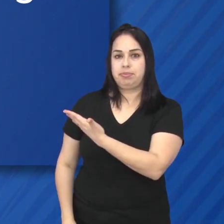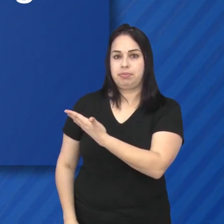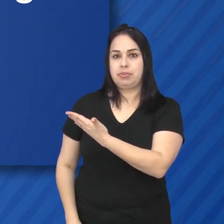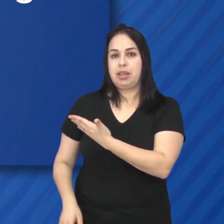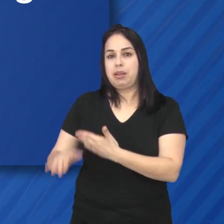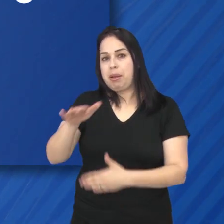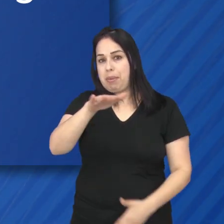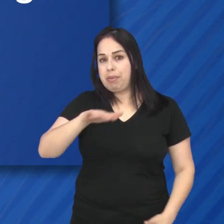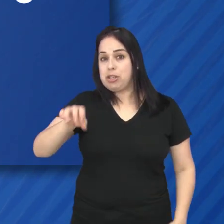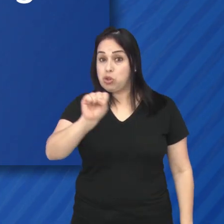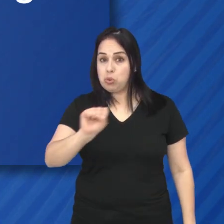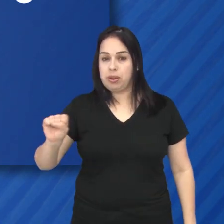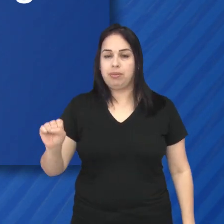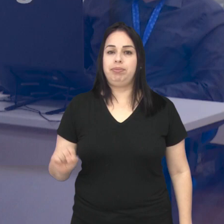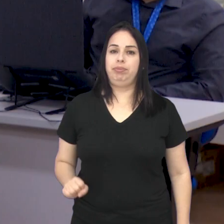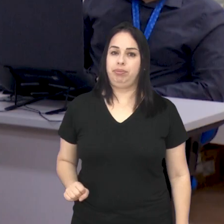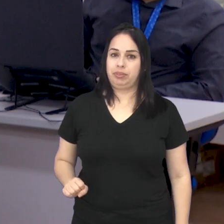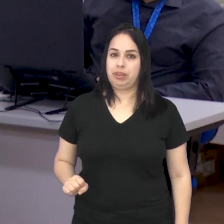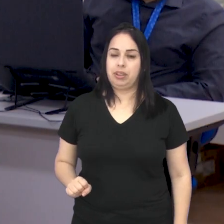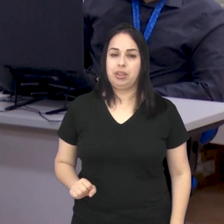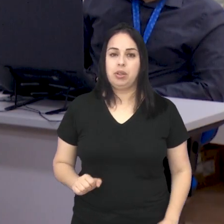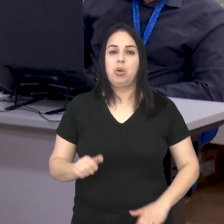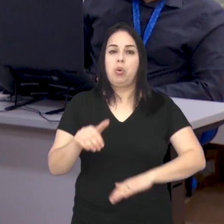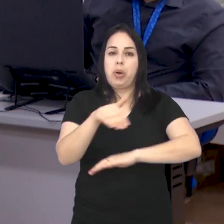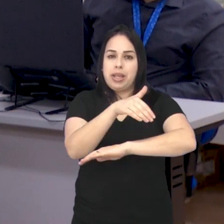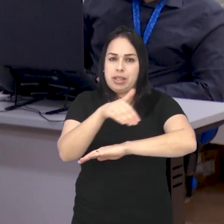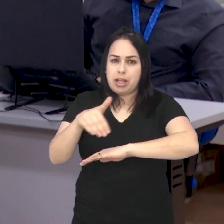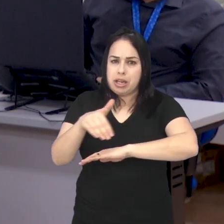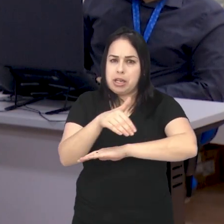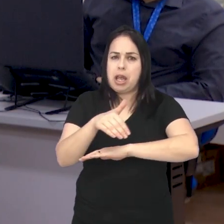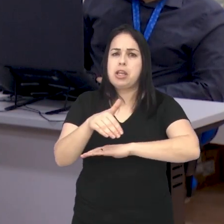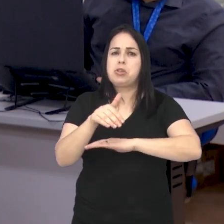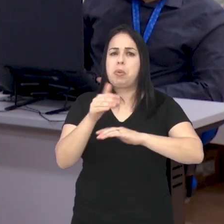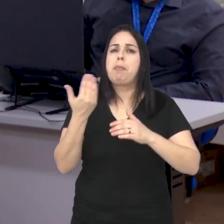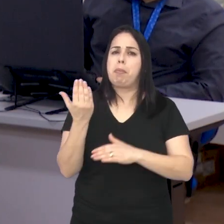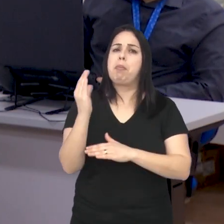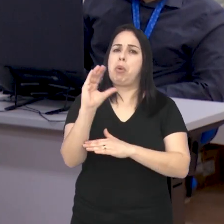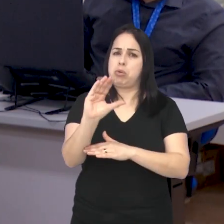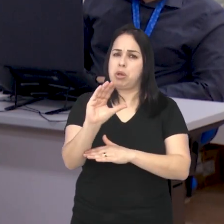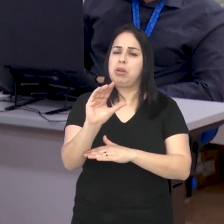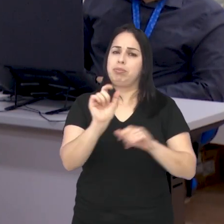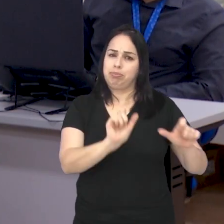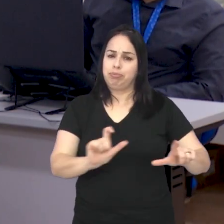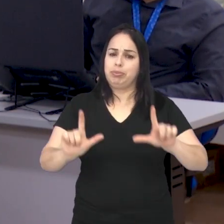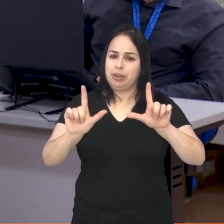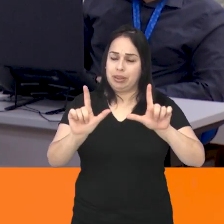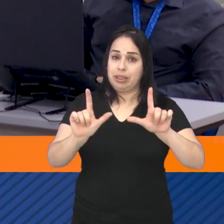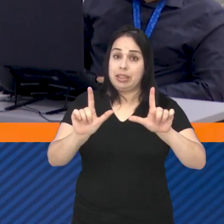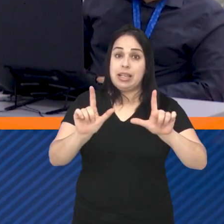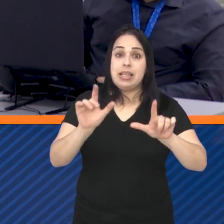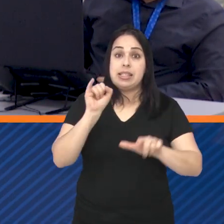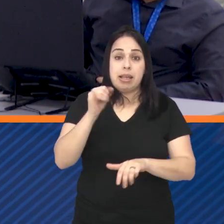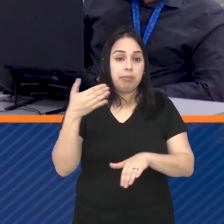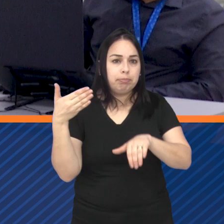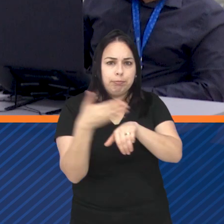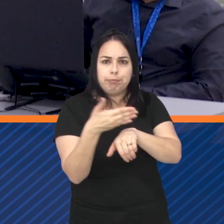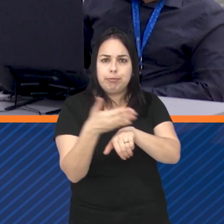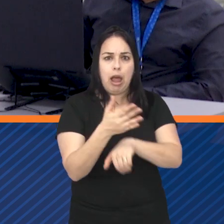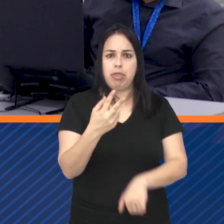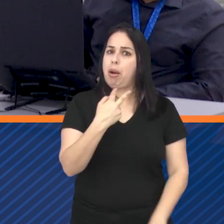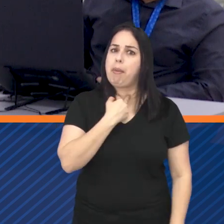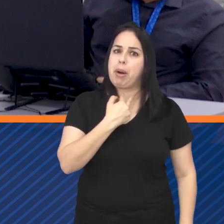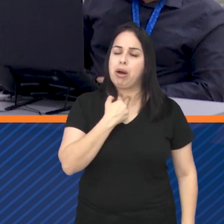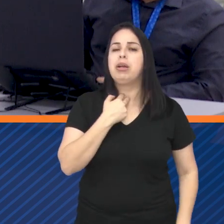Rodrigues, para atender a região sudeste. Todos os endereços a gente colocou aí na tela também. Lembrando que quem não puder